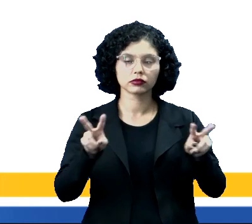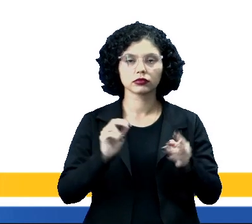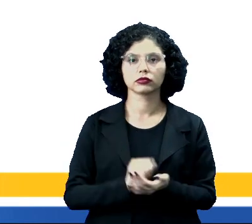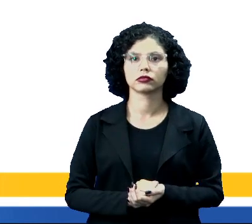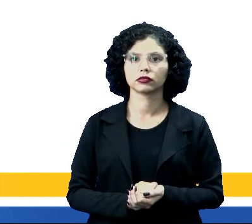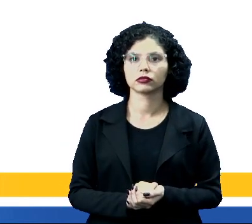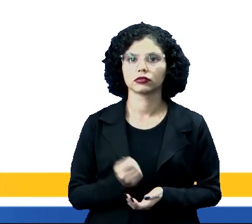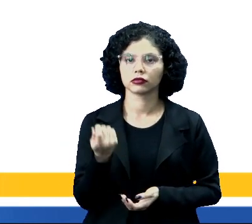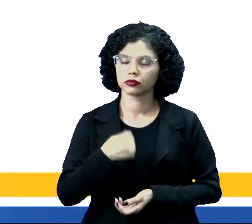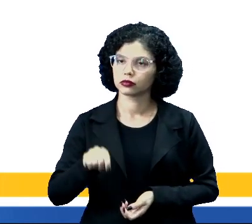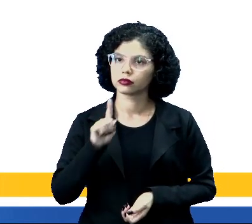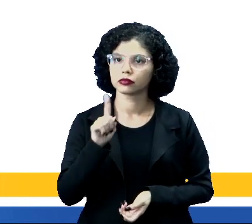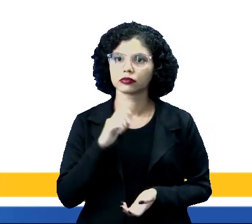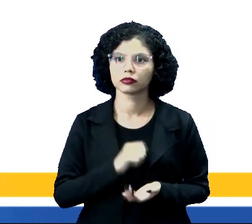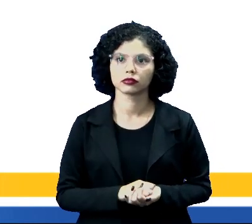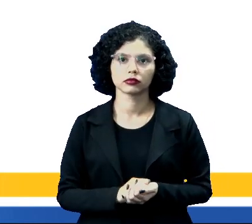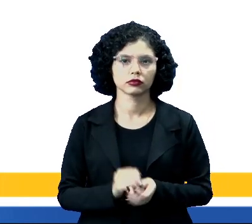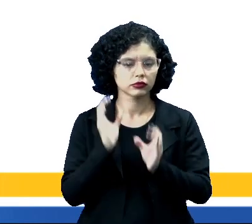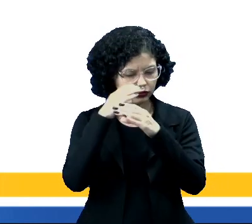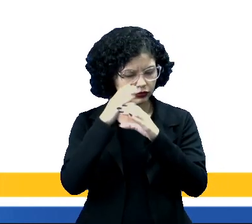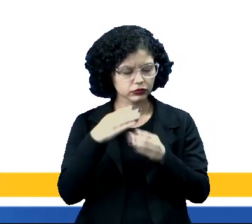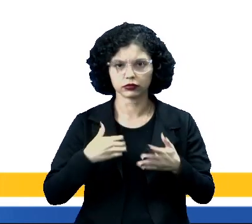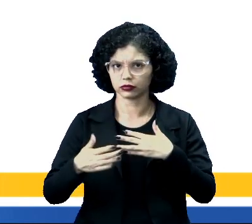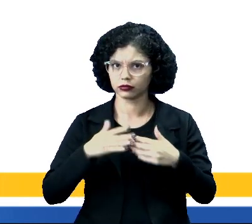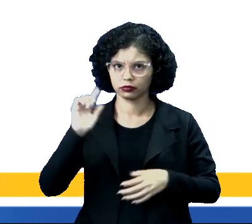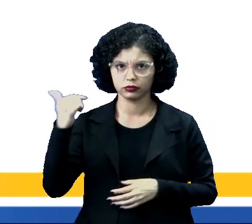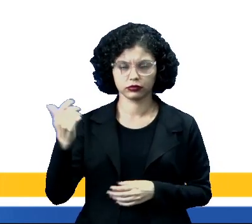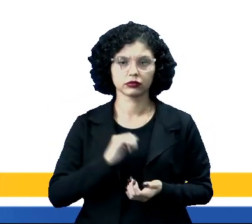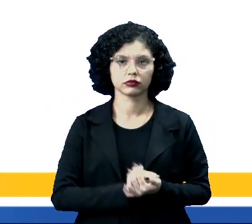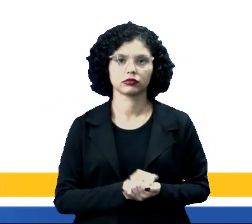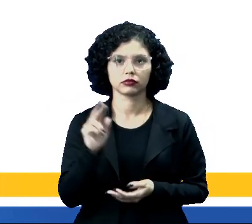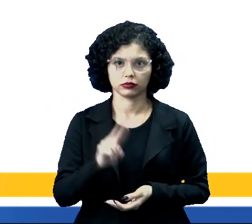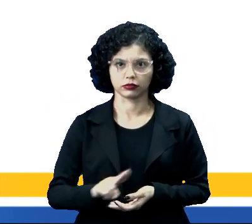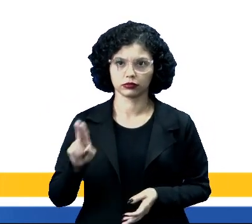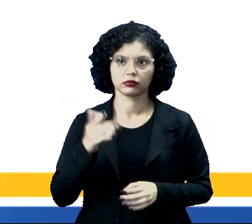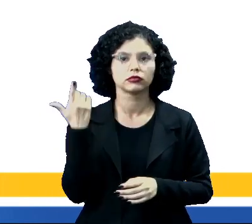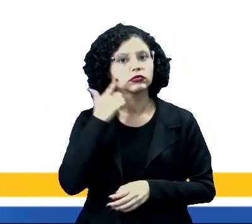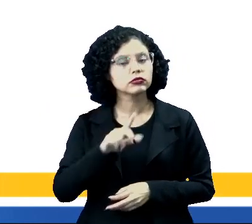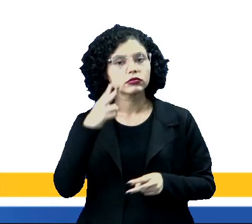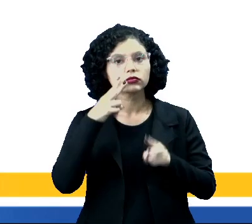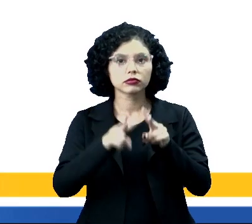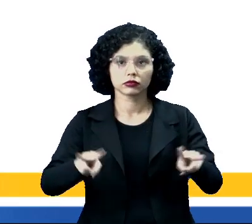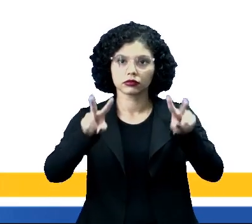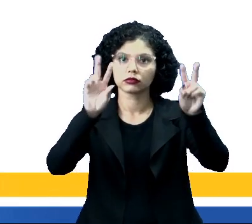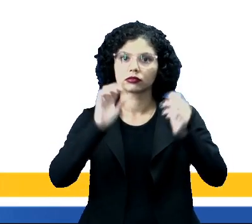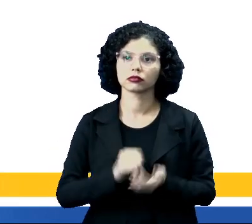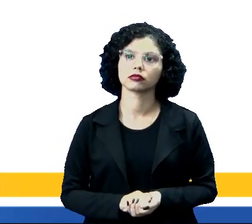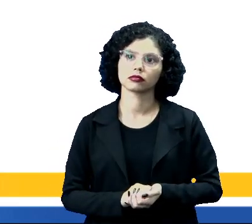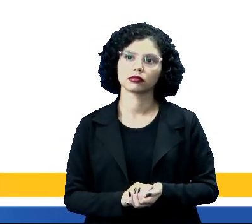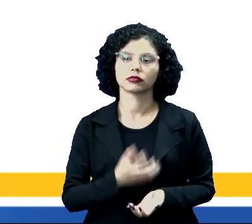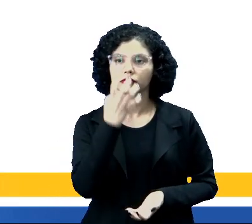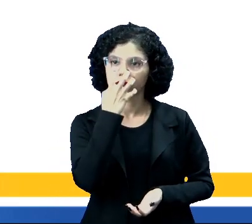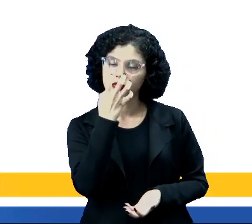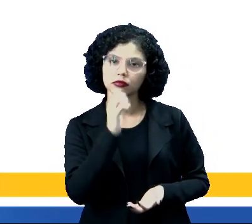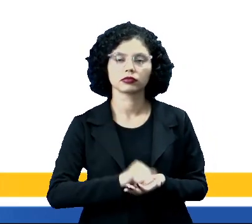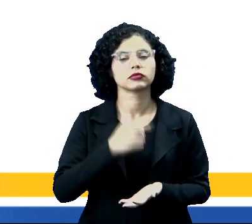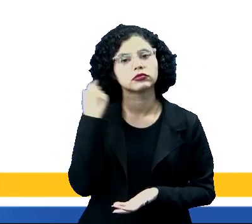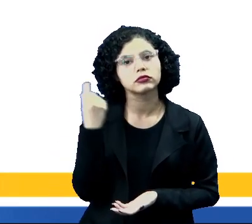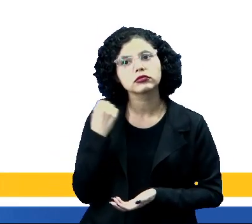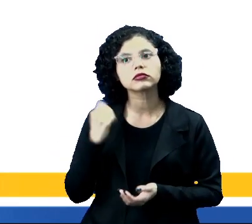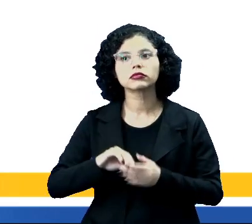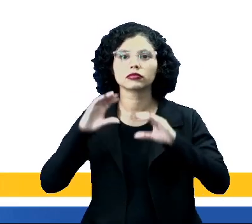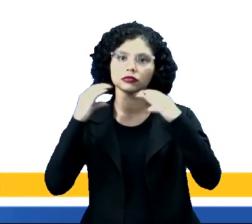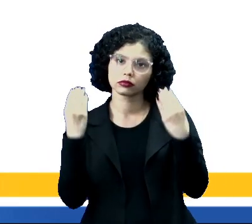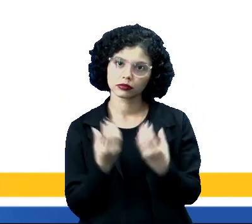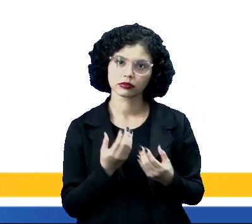sem necessariamente você precisar de um microscópio ou qualquer outro instrumento, porque você consegue visualizar a imagem de um cachorro, de um gato, de um